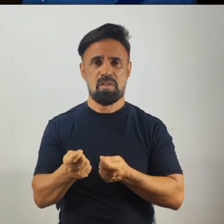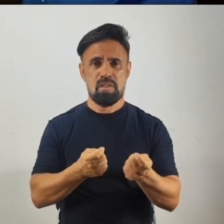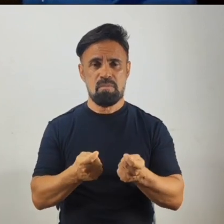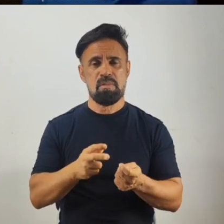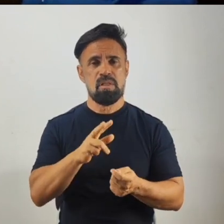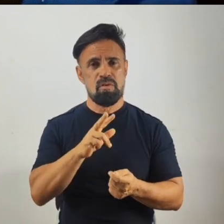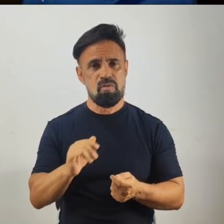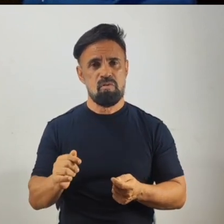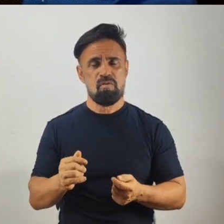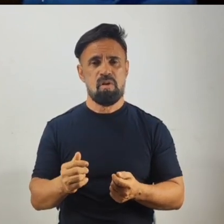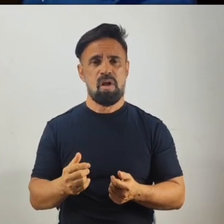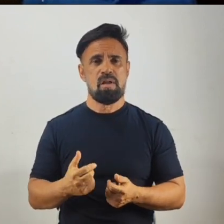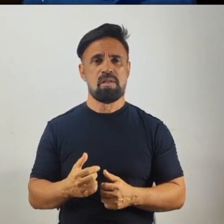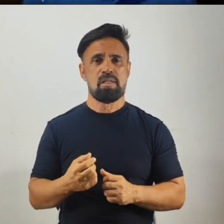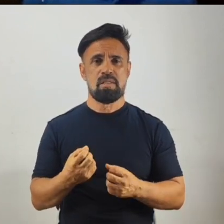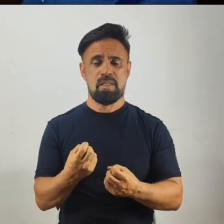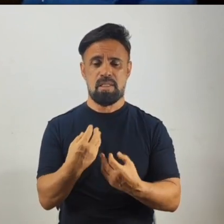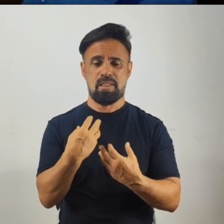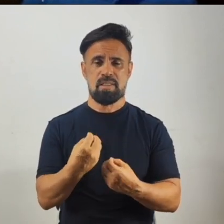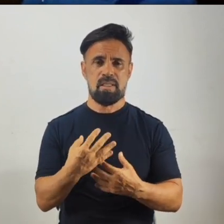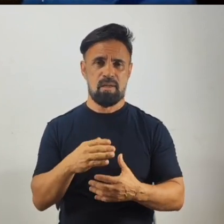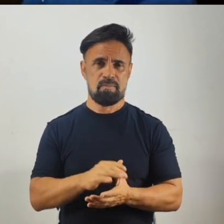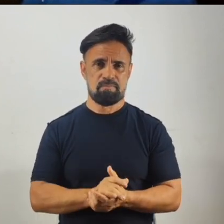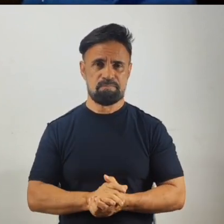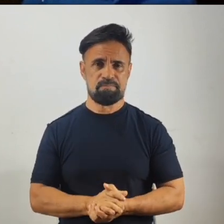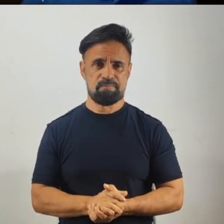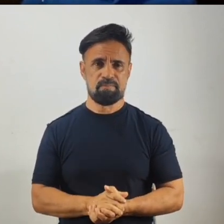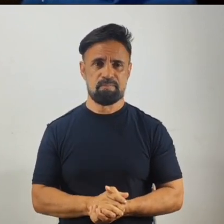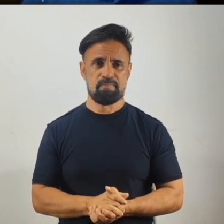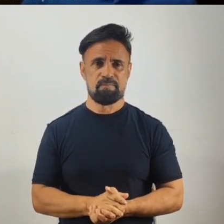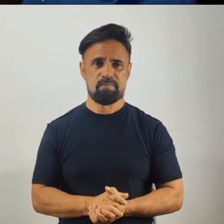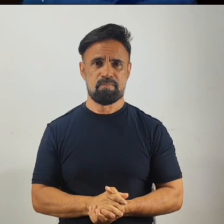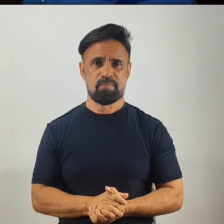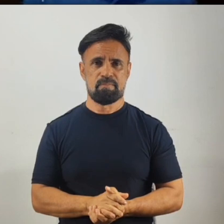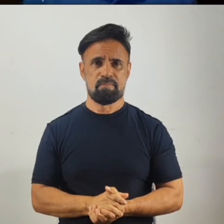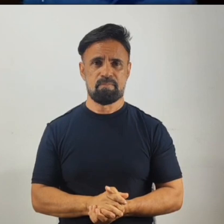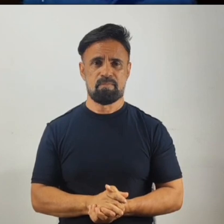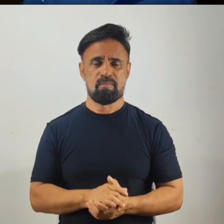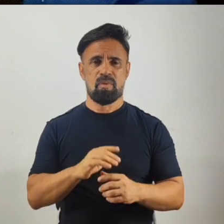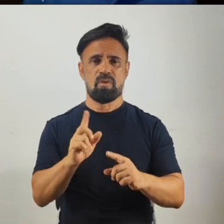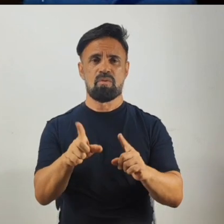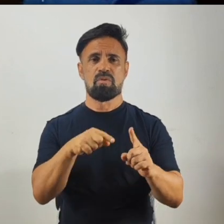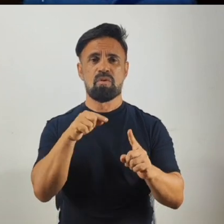esse normativo, esse regulamento, ele vai trazer para nós.